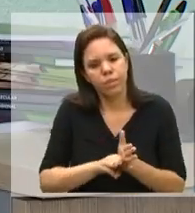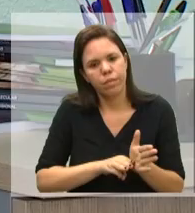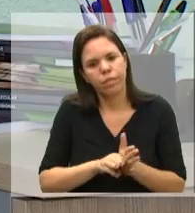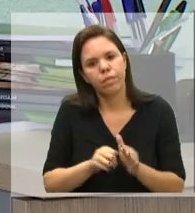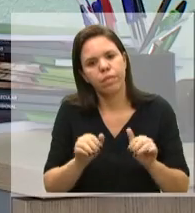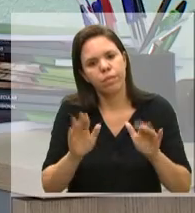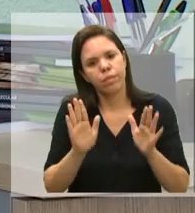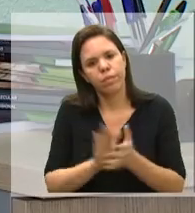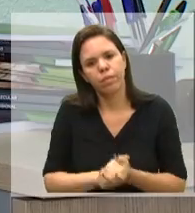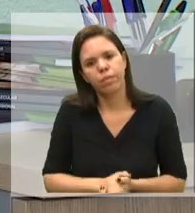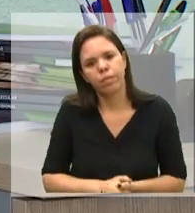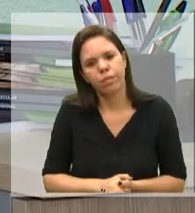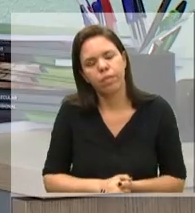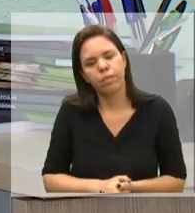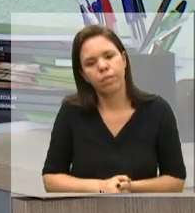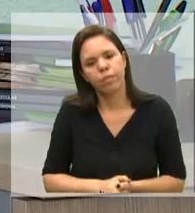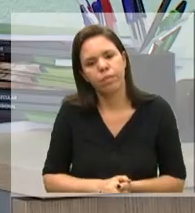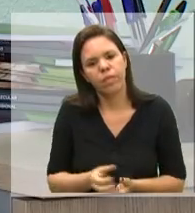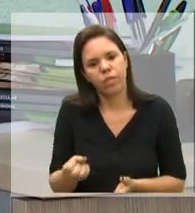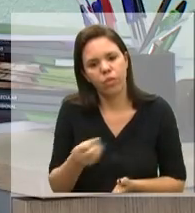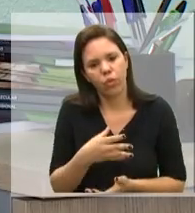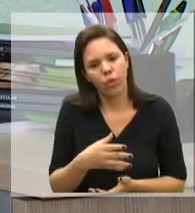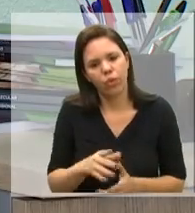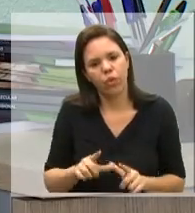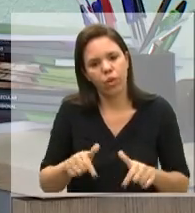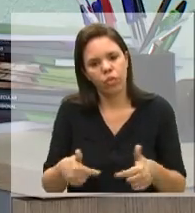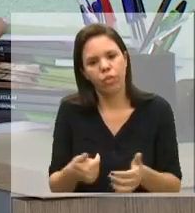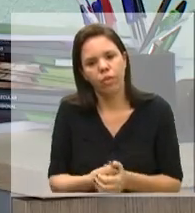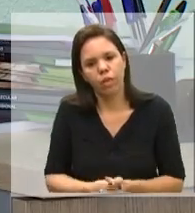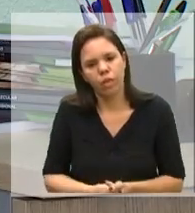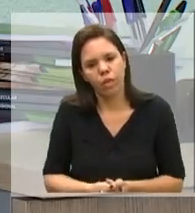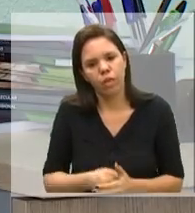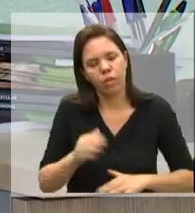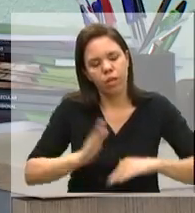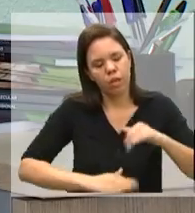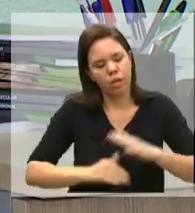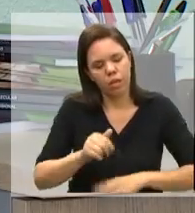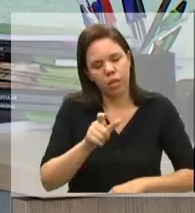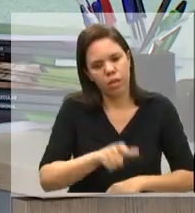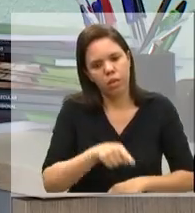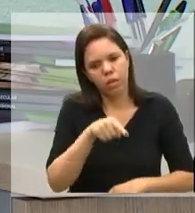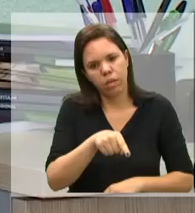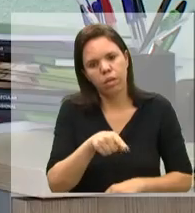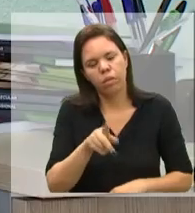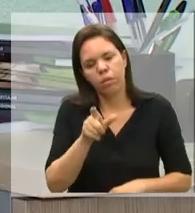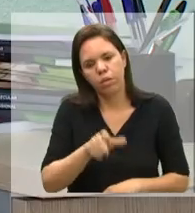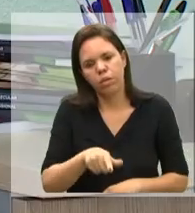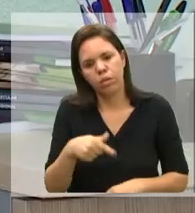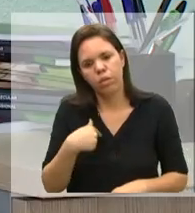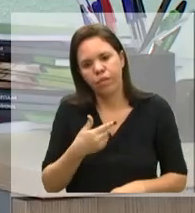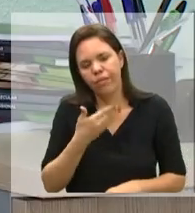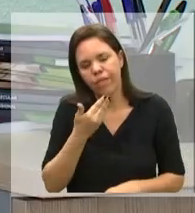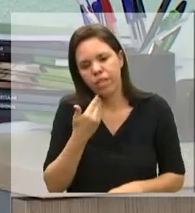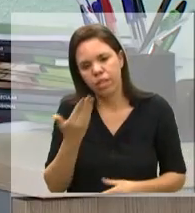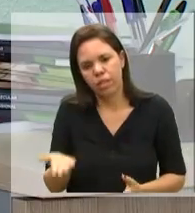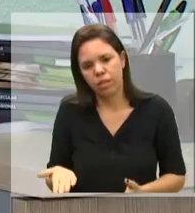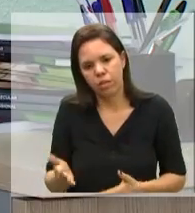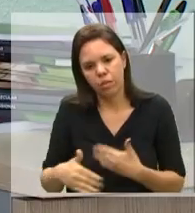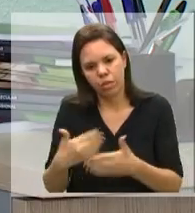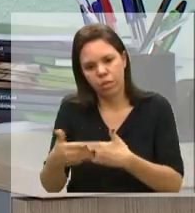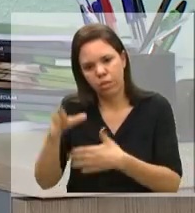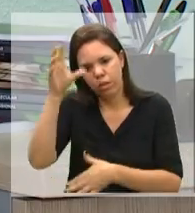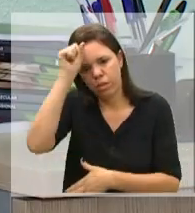mais atuais, metodologias ativas, né? Então esse profissional, né, esse mediador, esse facilitador do processo